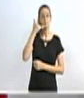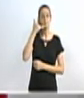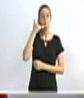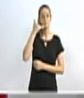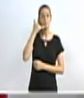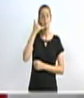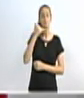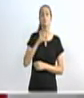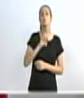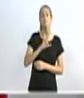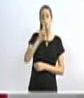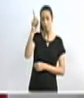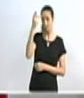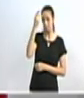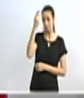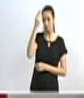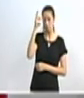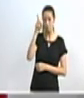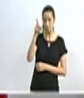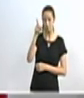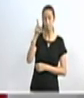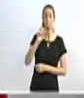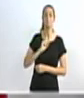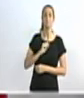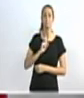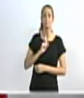exceção de São Paulo, e